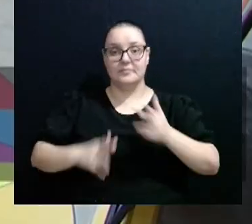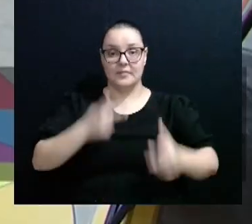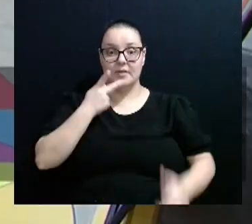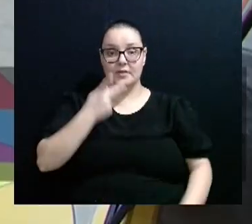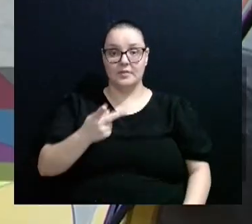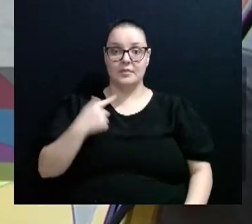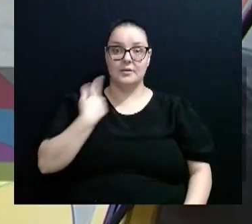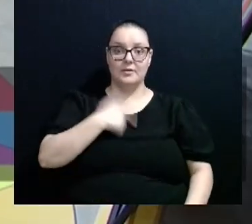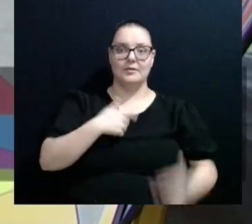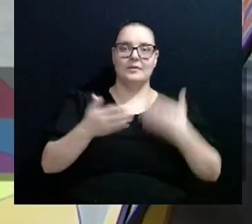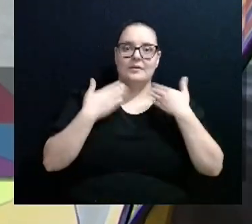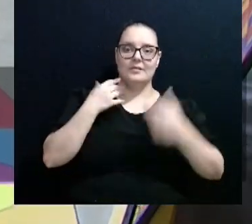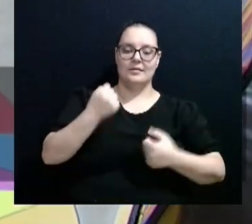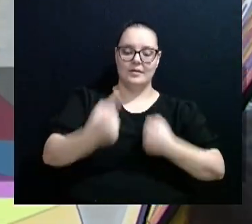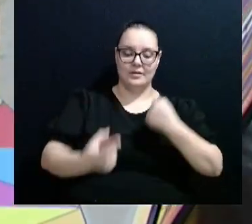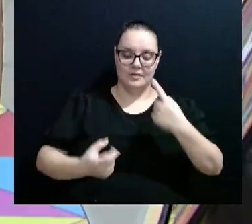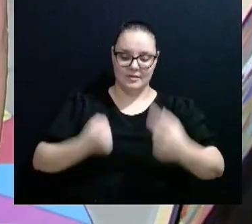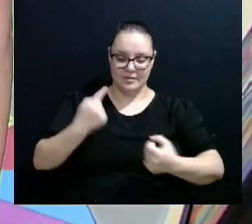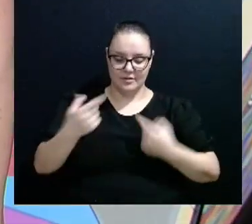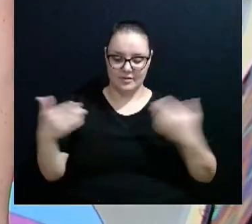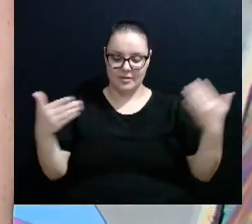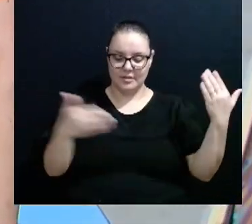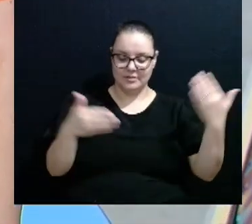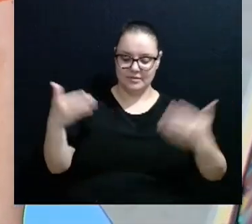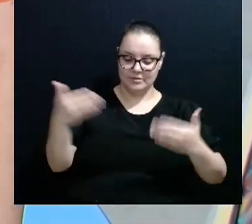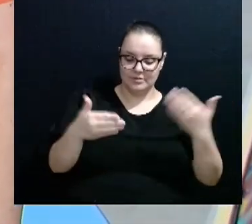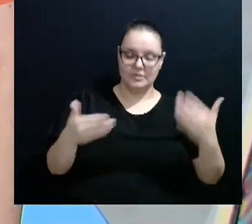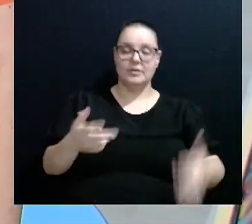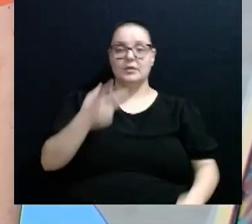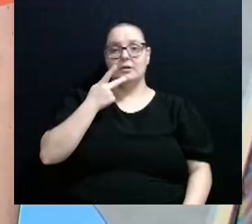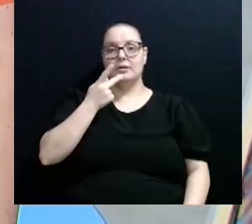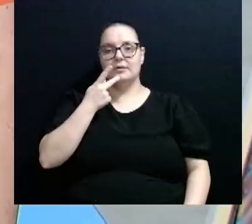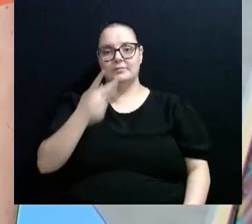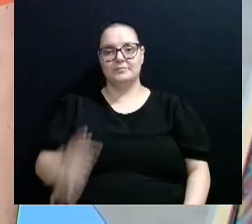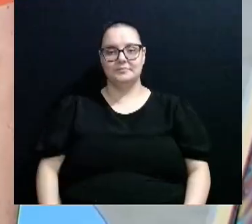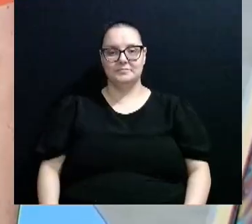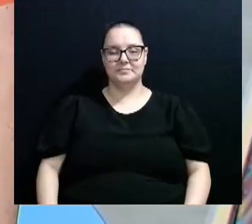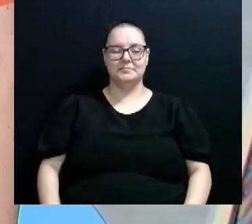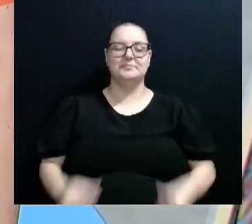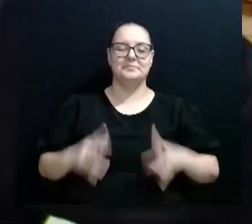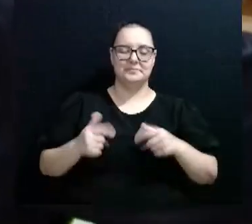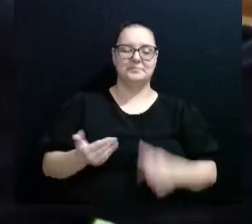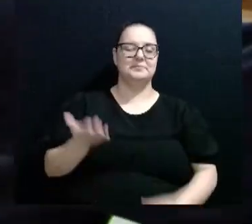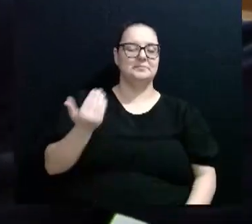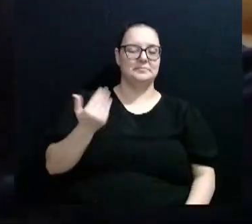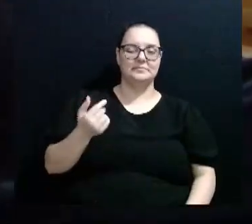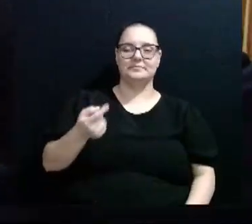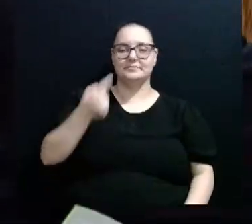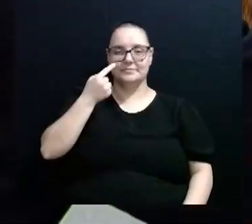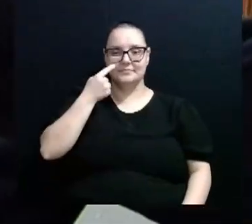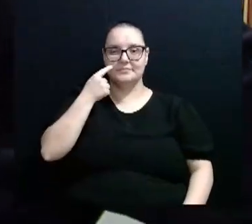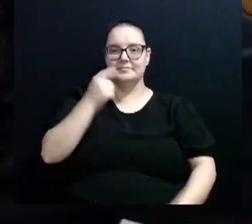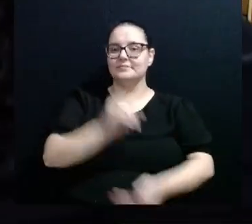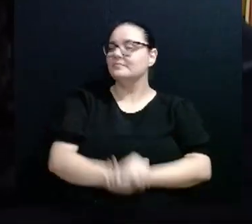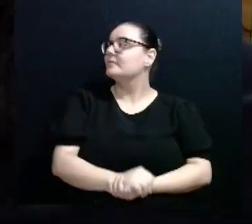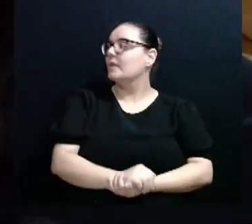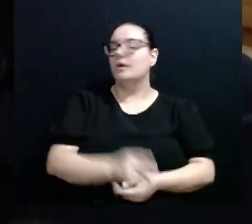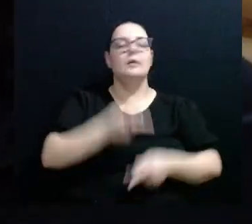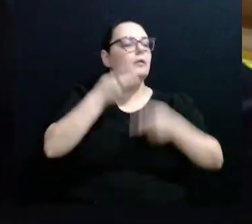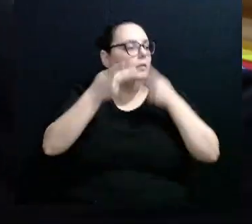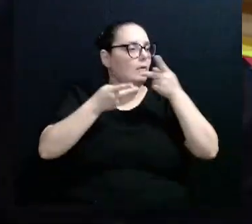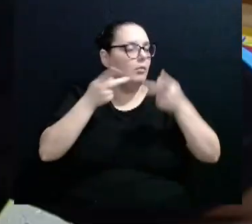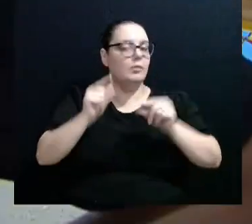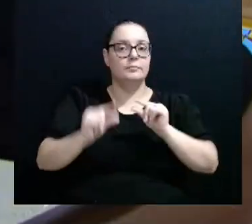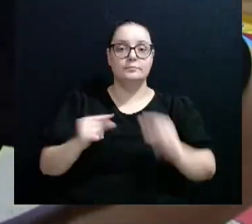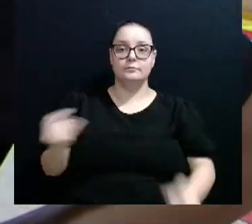com alguns frequentadores que falaram, olha, tem tudo para vir para cá, confira. Me fala um pouquinho da importância do